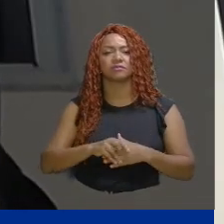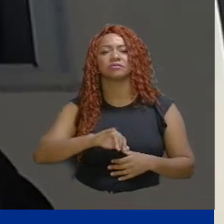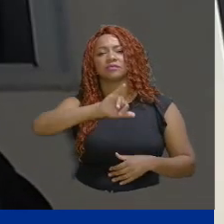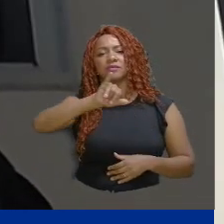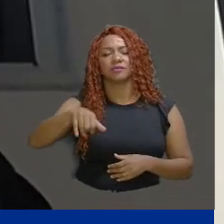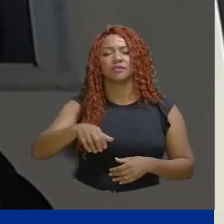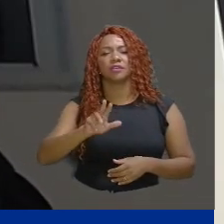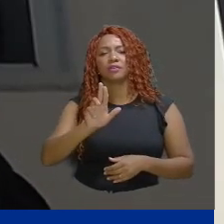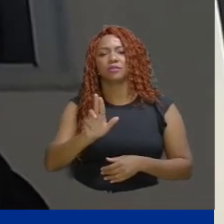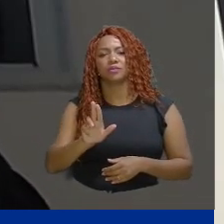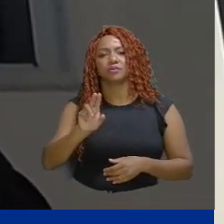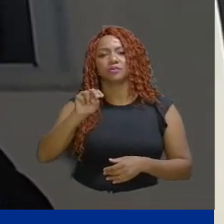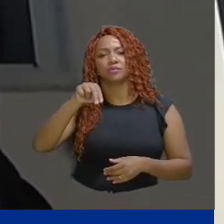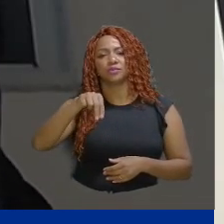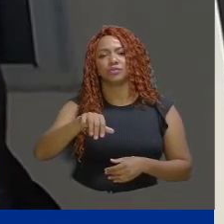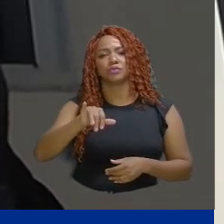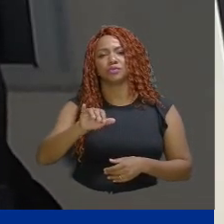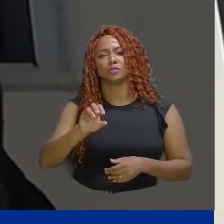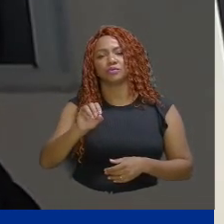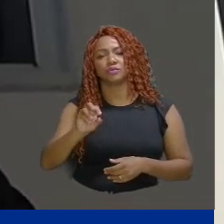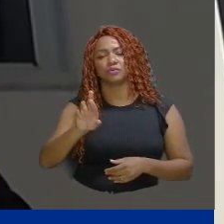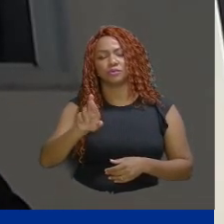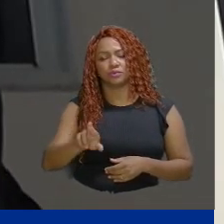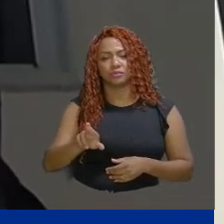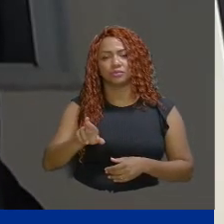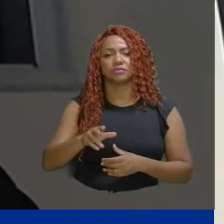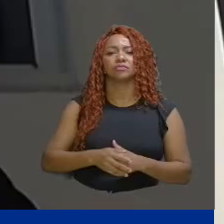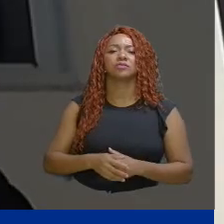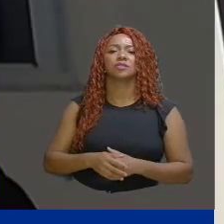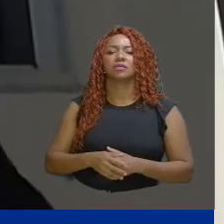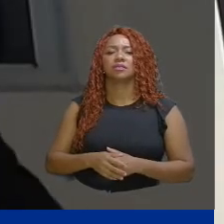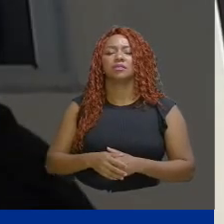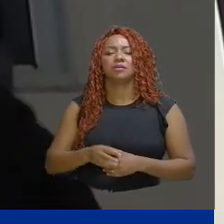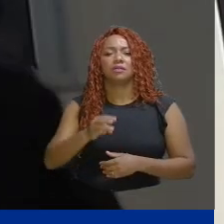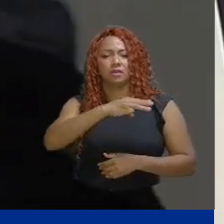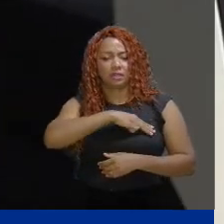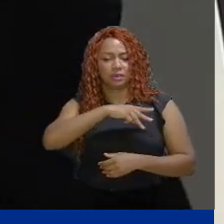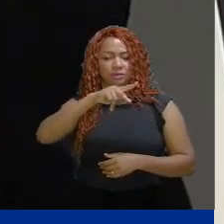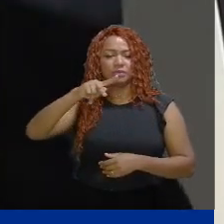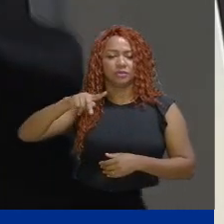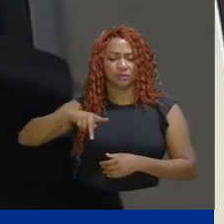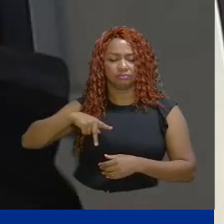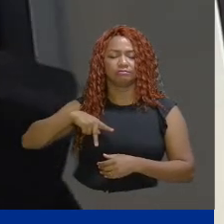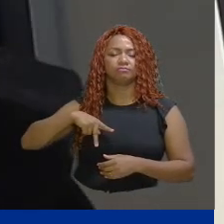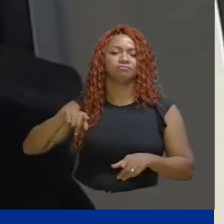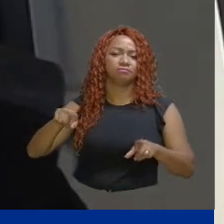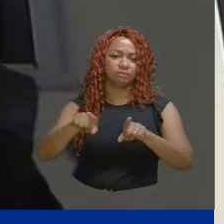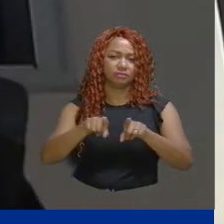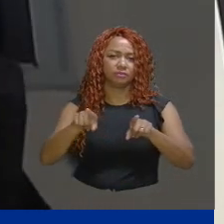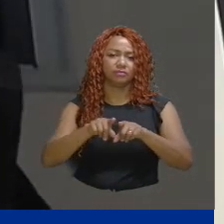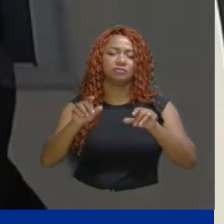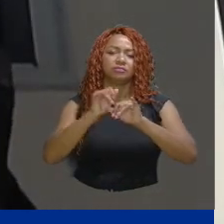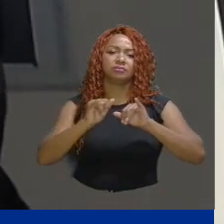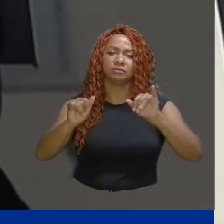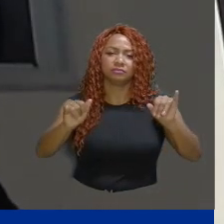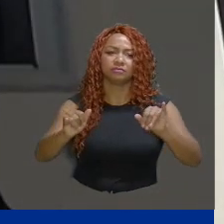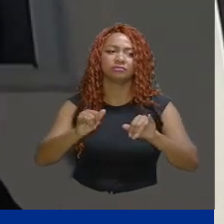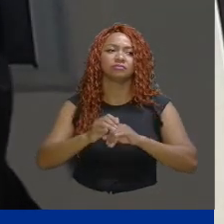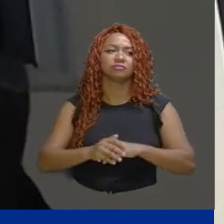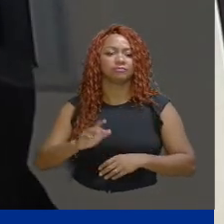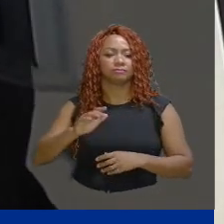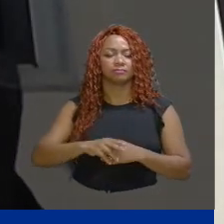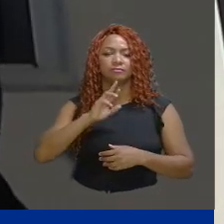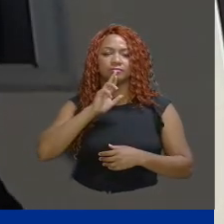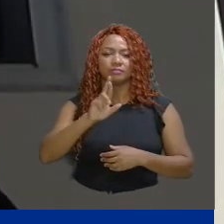Queiroz Oeiras e embargado o Ministério Público Eleitoral. E eu anuncio, então, o